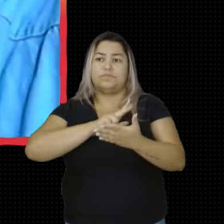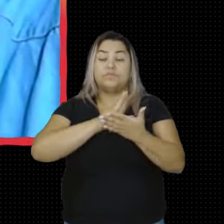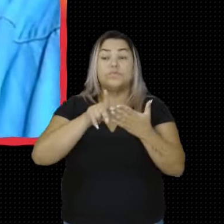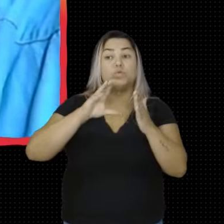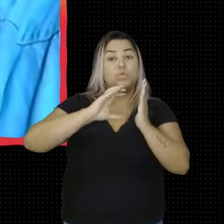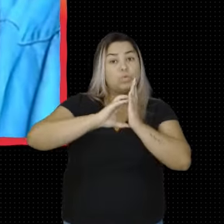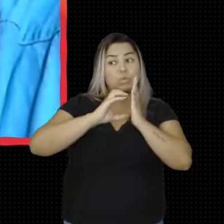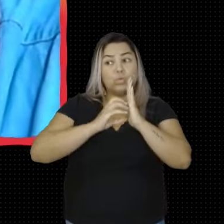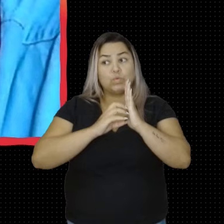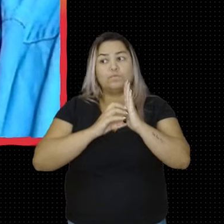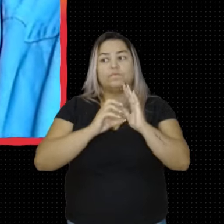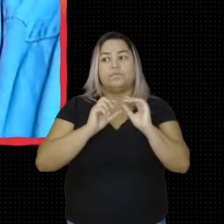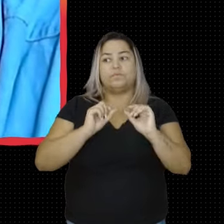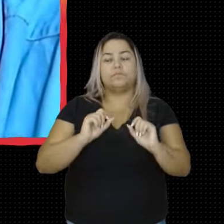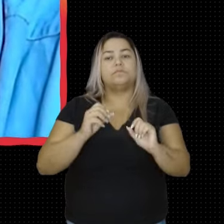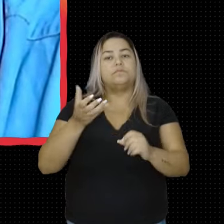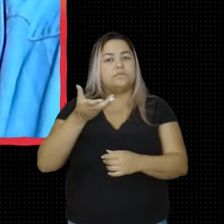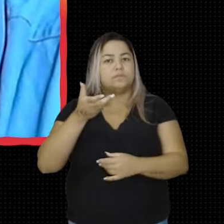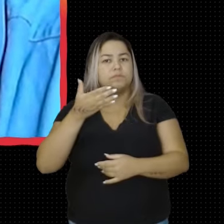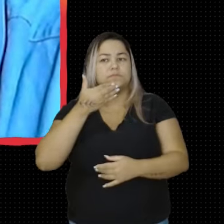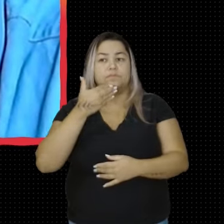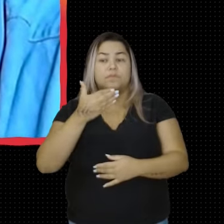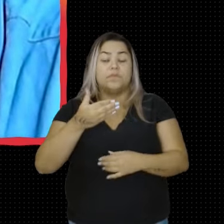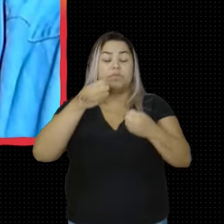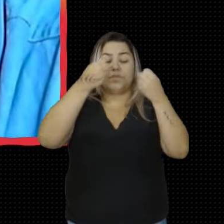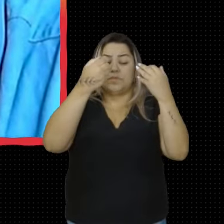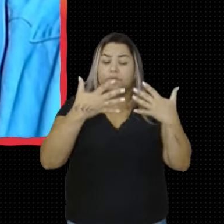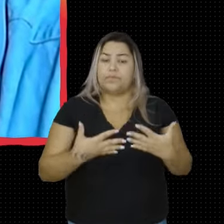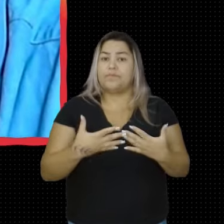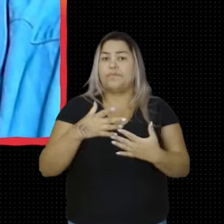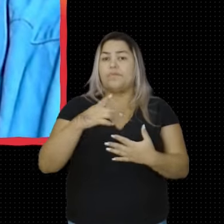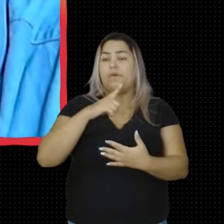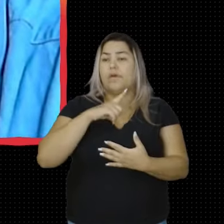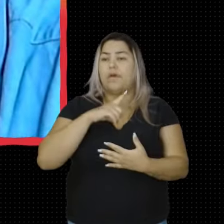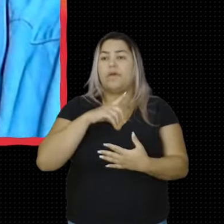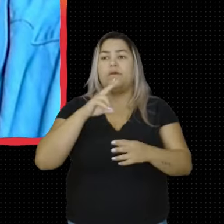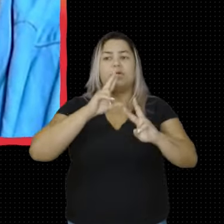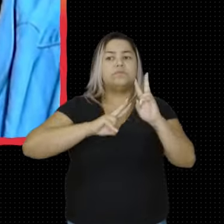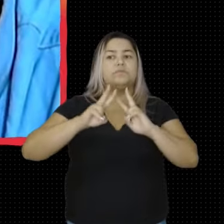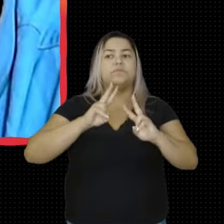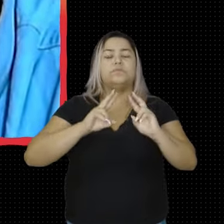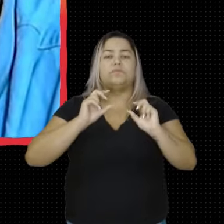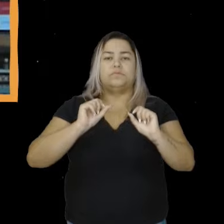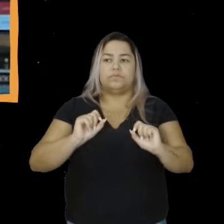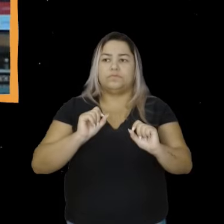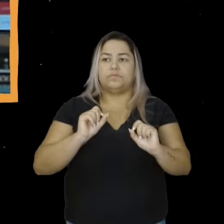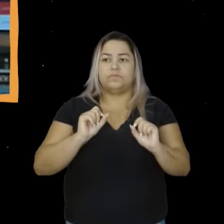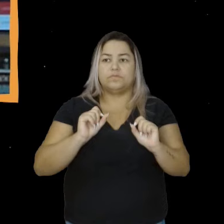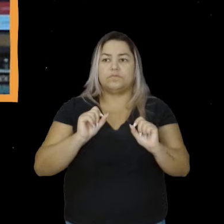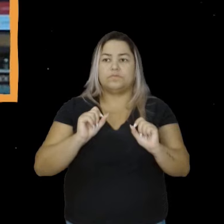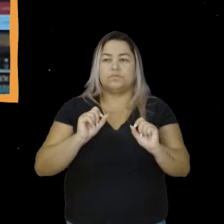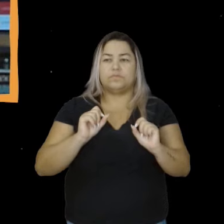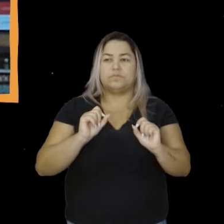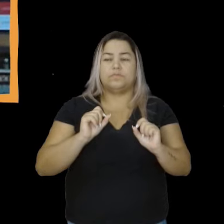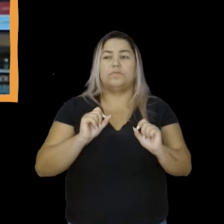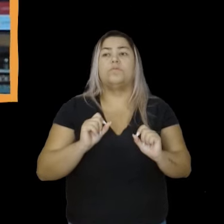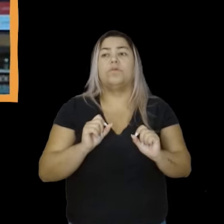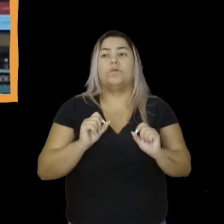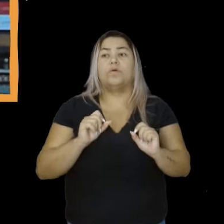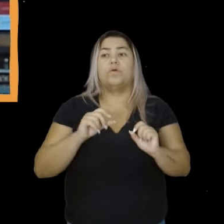partido. Então, queria pedir para você explicar para quem está ouvindo e assistindo o que são essas tendências. O PT nasceu com